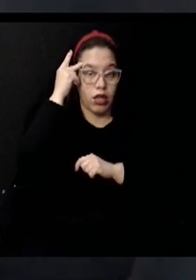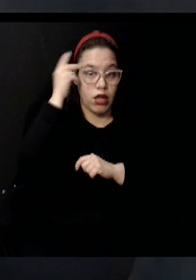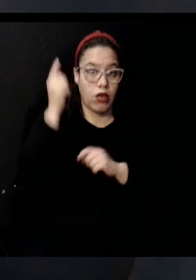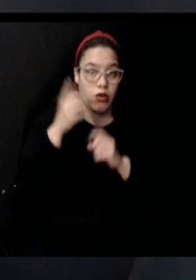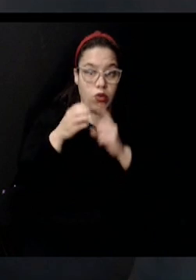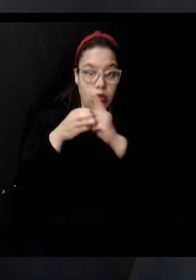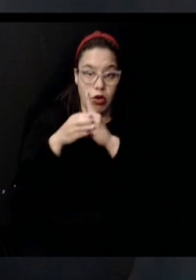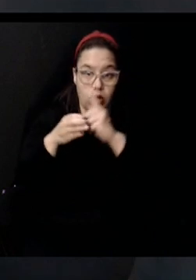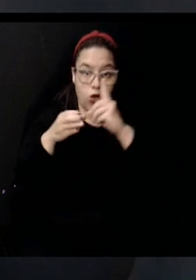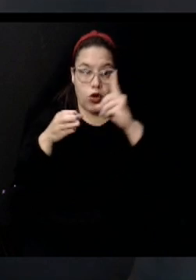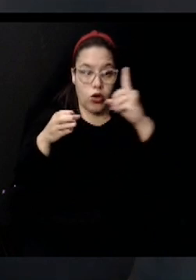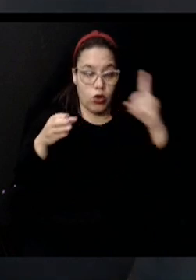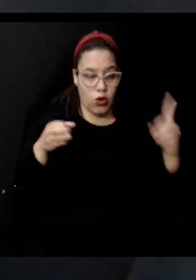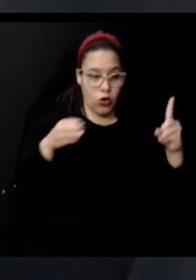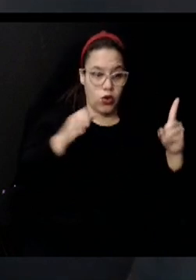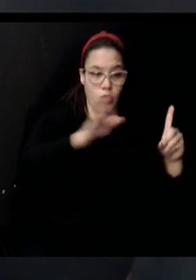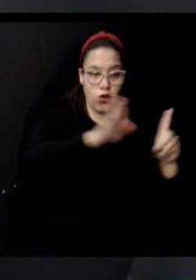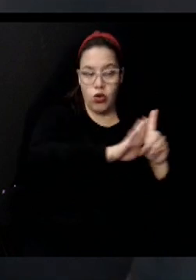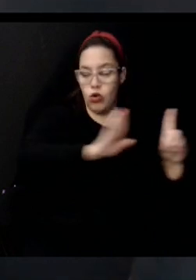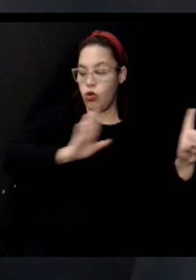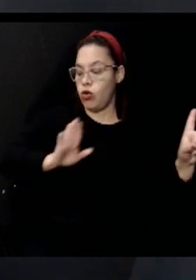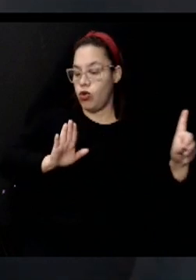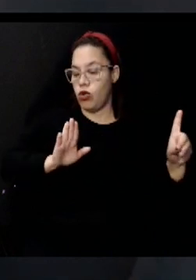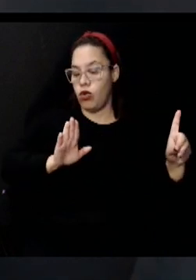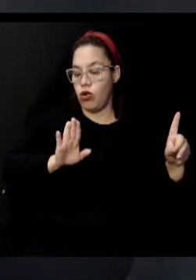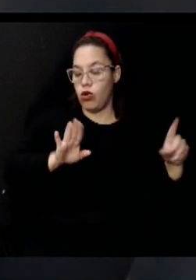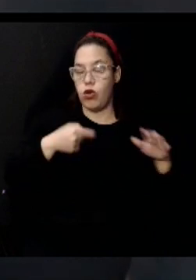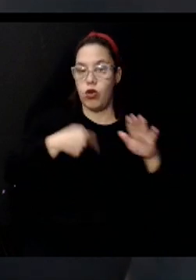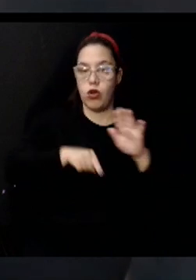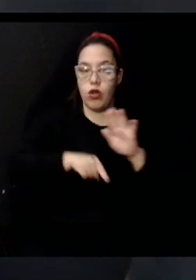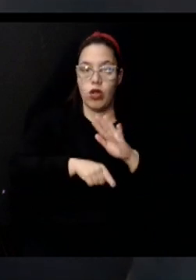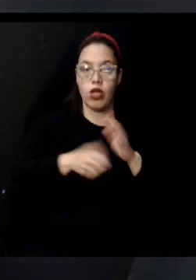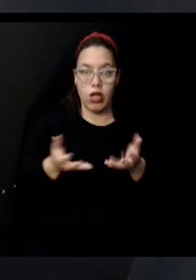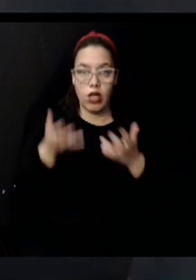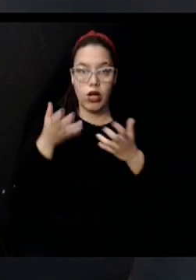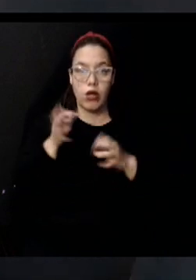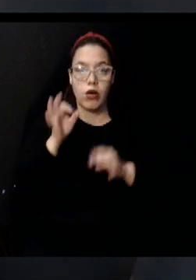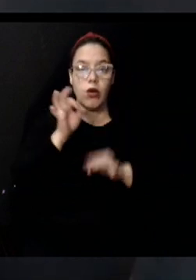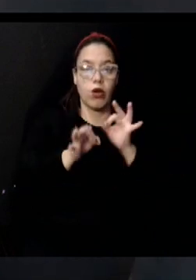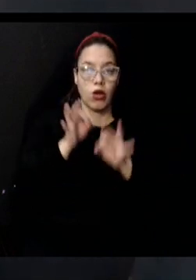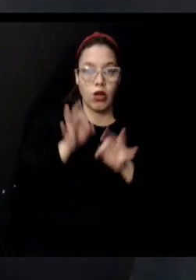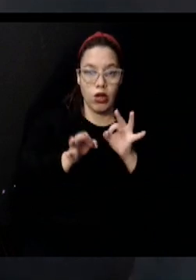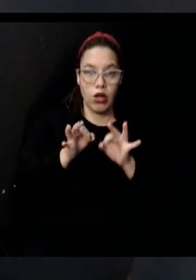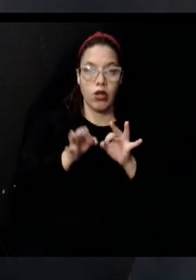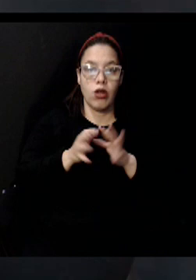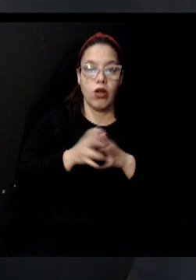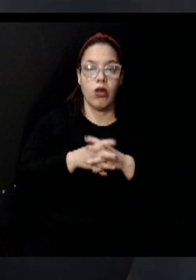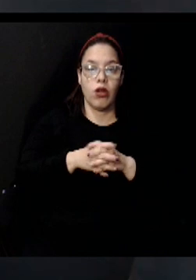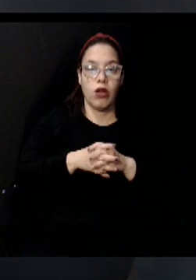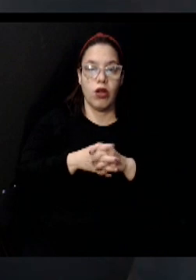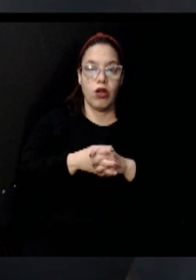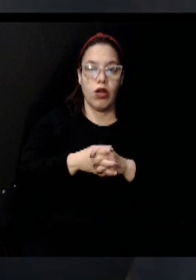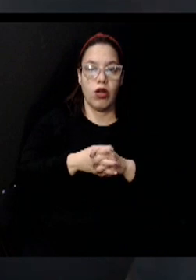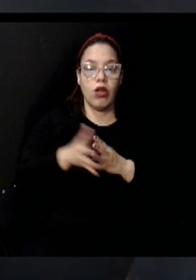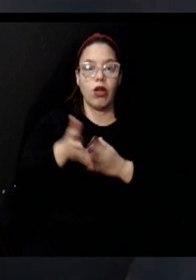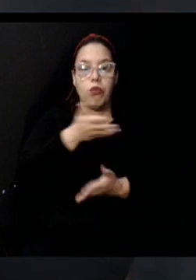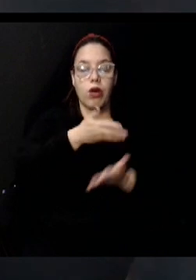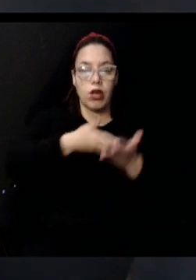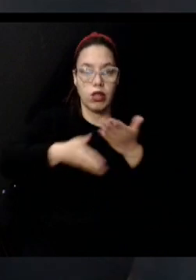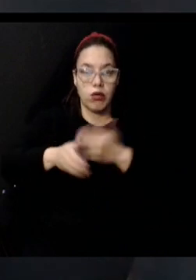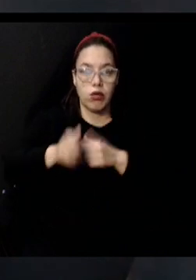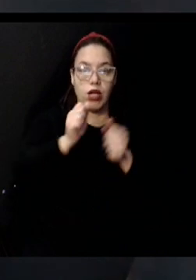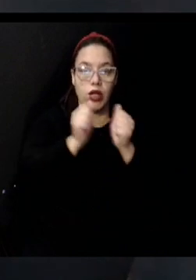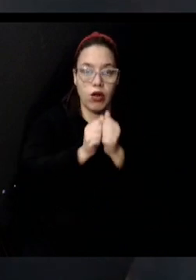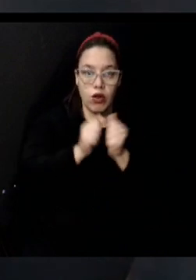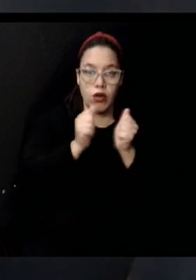isolam Uhum. aquela pessoa, mas no fundo, às vezes, o que ela quer é justamente participar, estar junto, sabe,